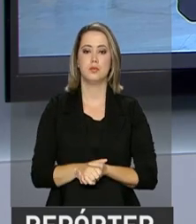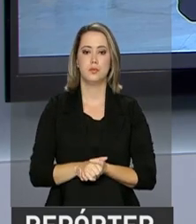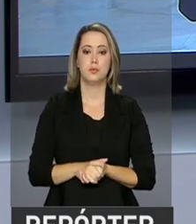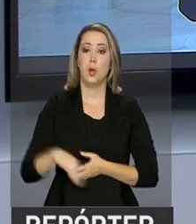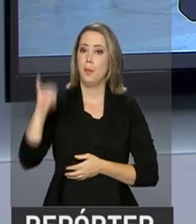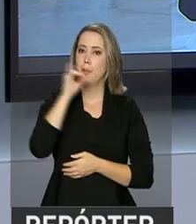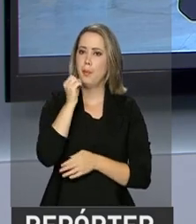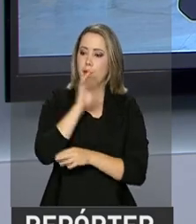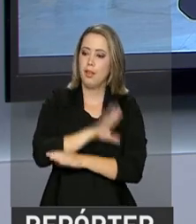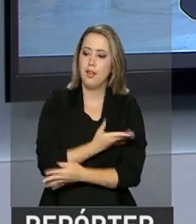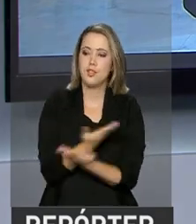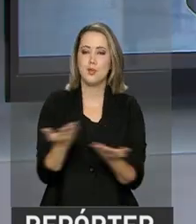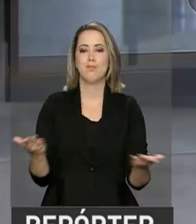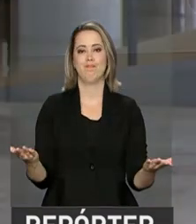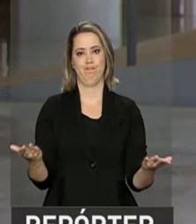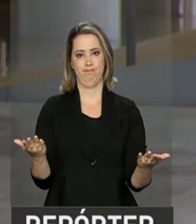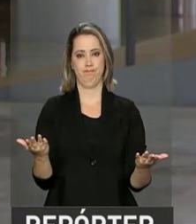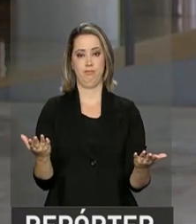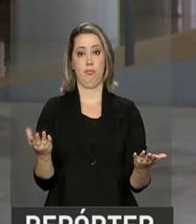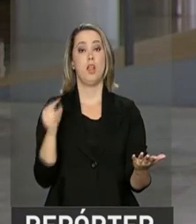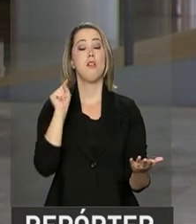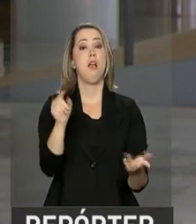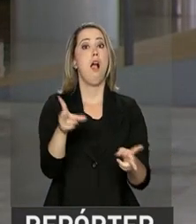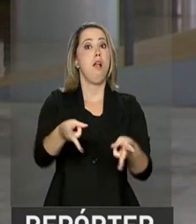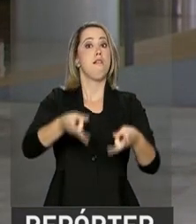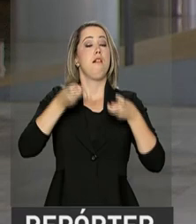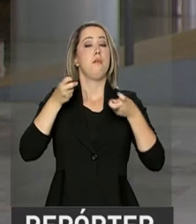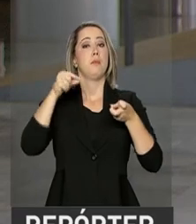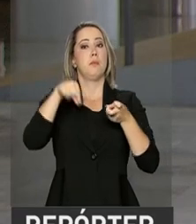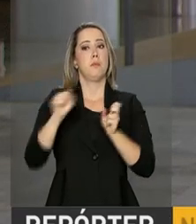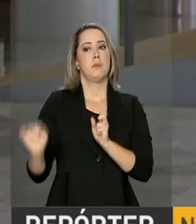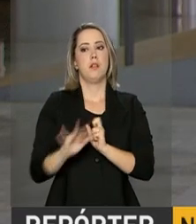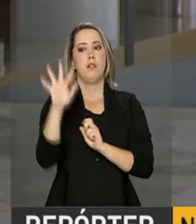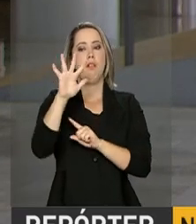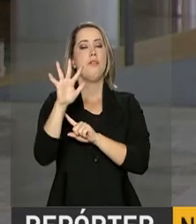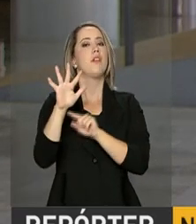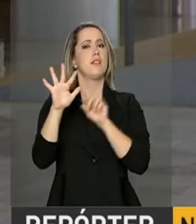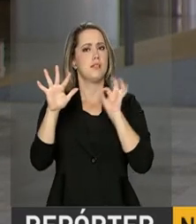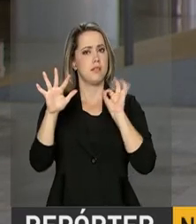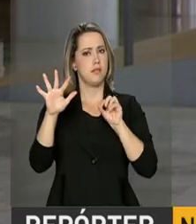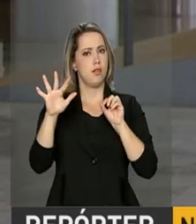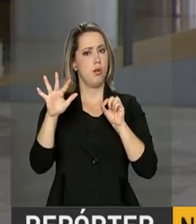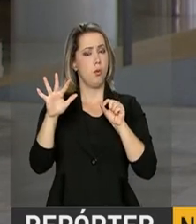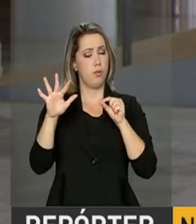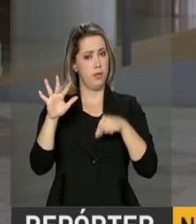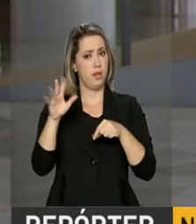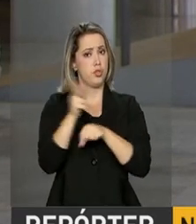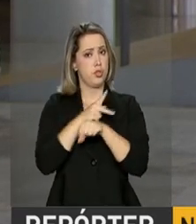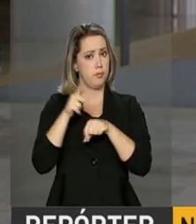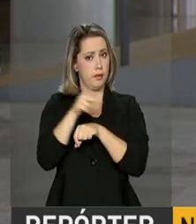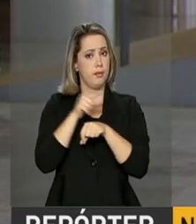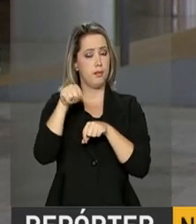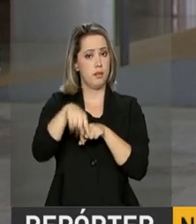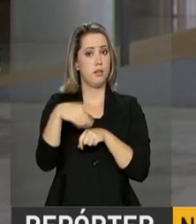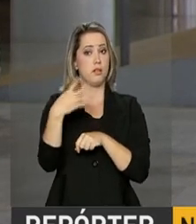tarde, Leandro. Boa tarde a todos. Olha, Leandro, a estimativa para a inflação oficial do país caiu para